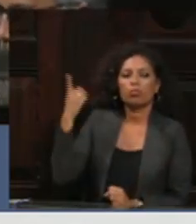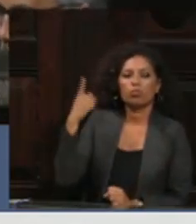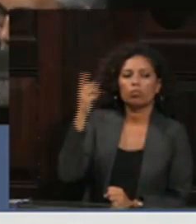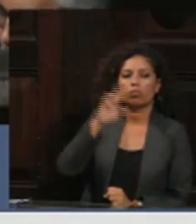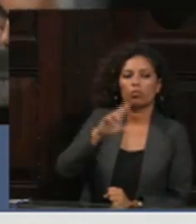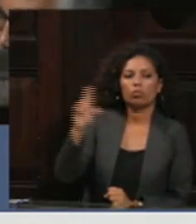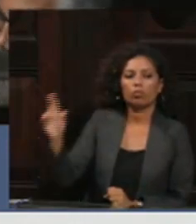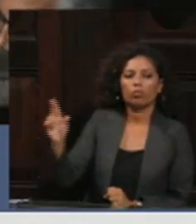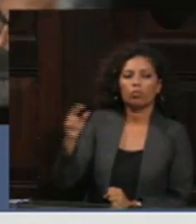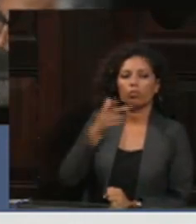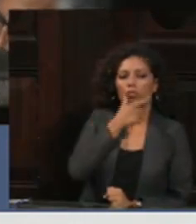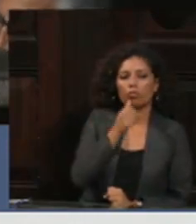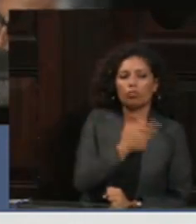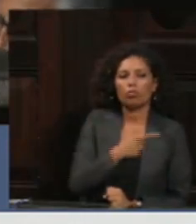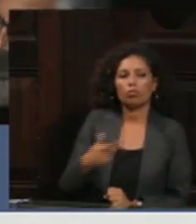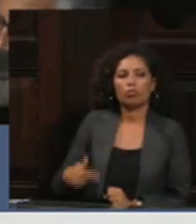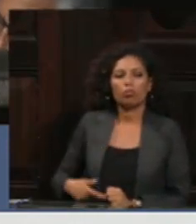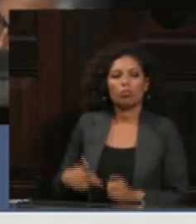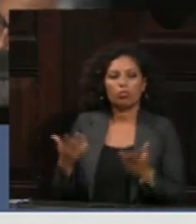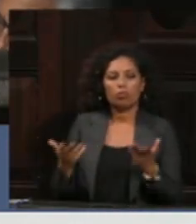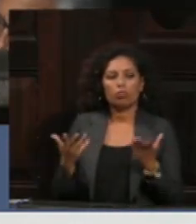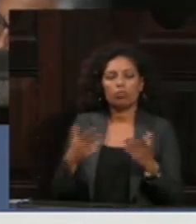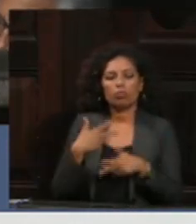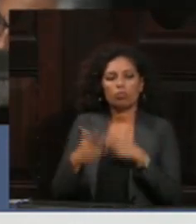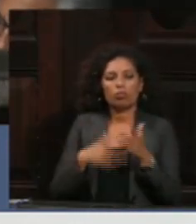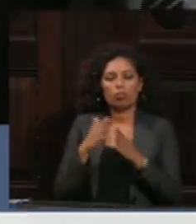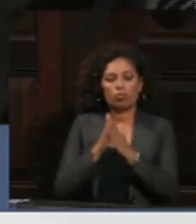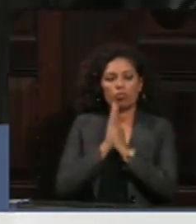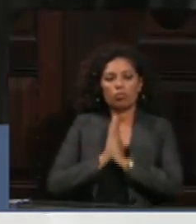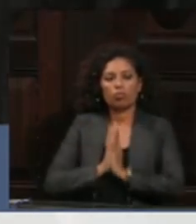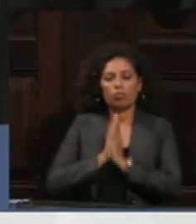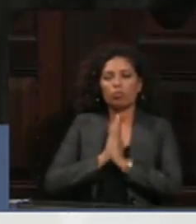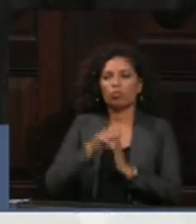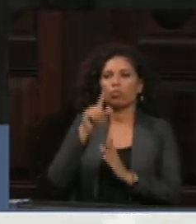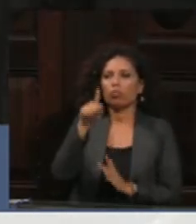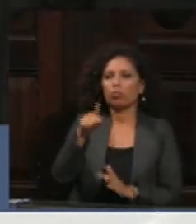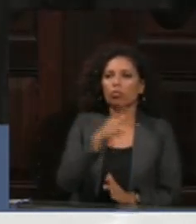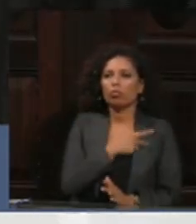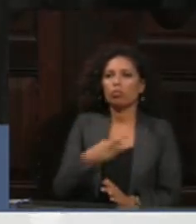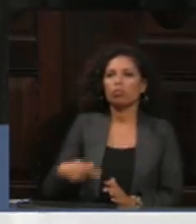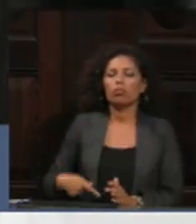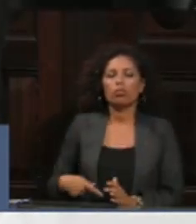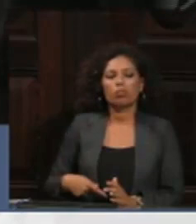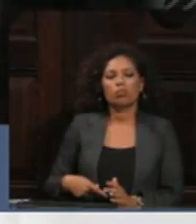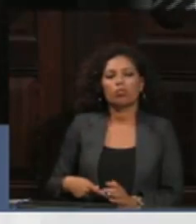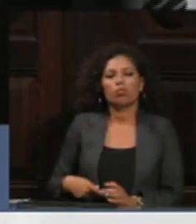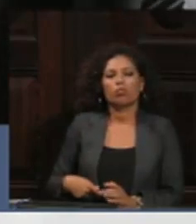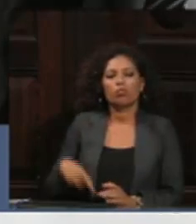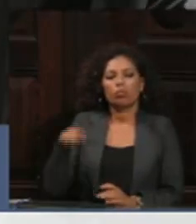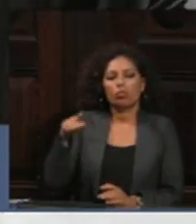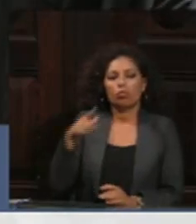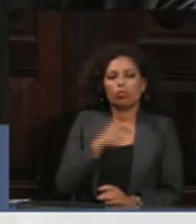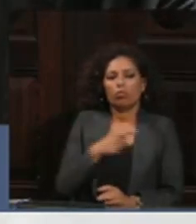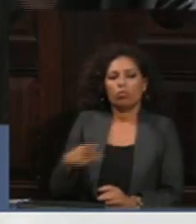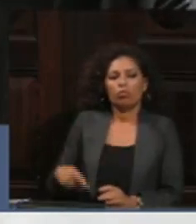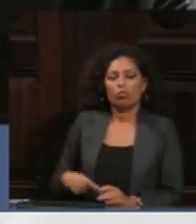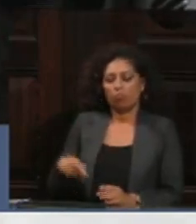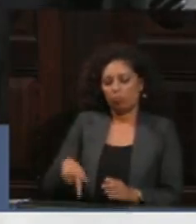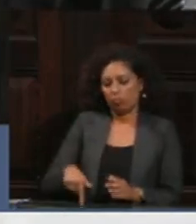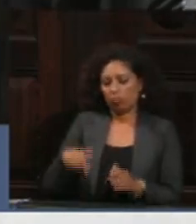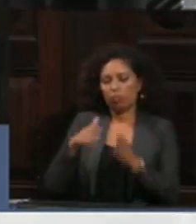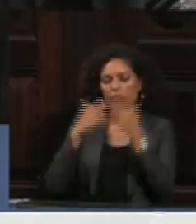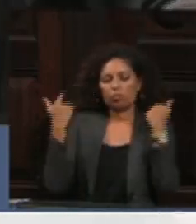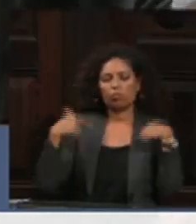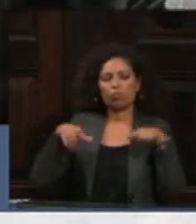Reis. Senhor presidente, eu quero fazer um apelo ao senhor. O senhor que é o presidente do Parlamento